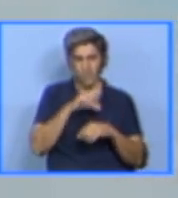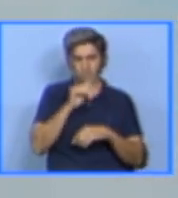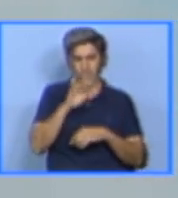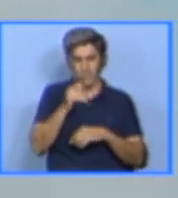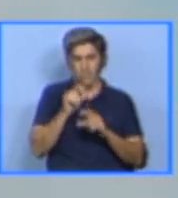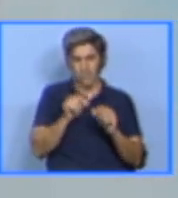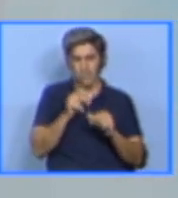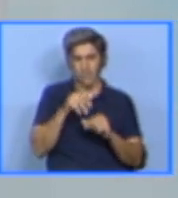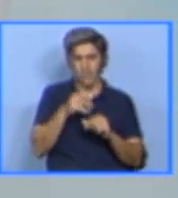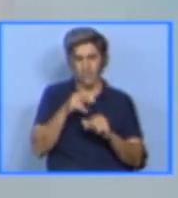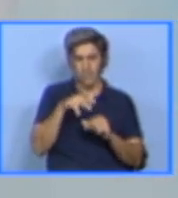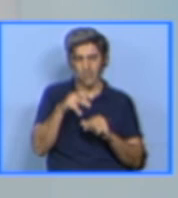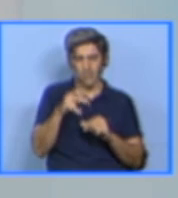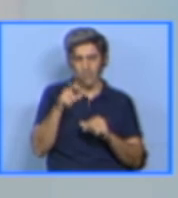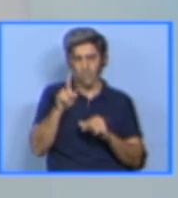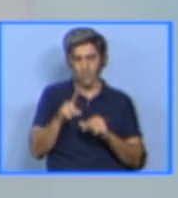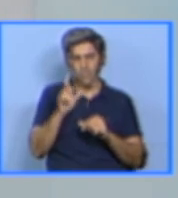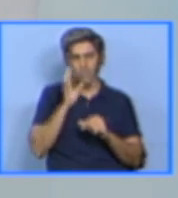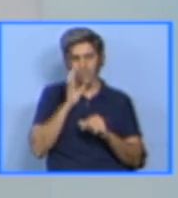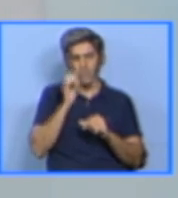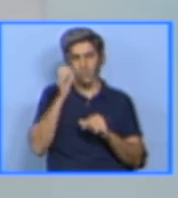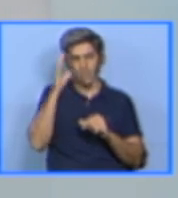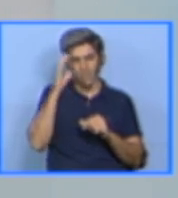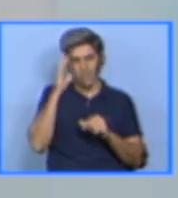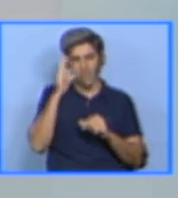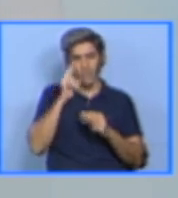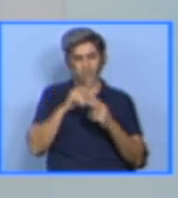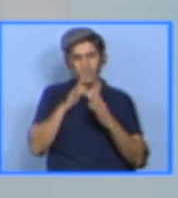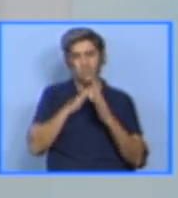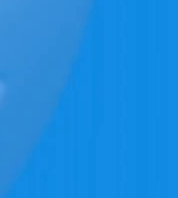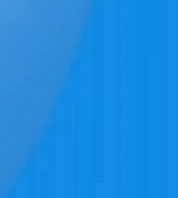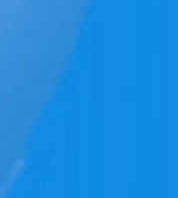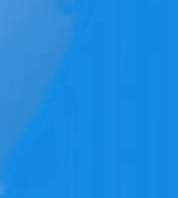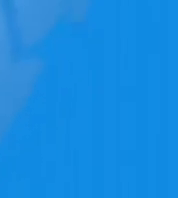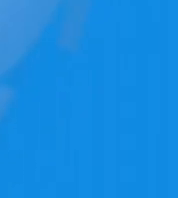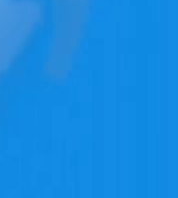mas na rádio, na Antena 1. Até lá e votos de uma boa tarde. Até amanhã, se Deus quiser.